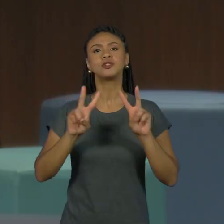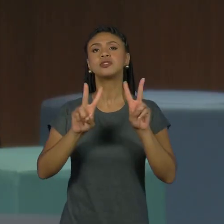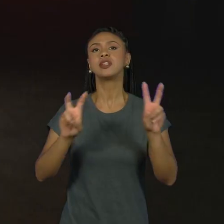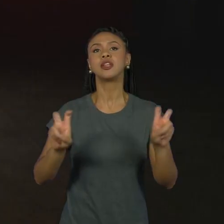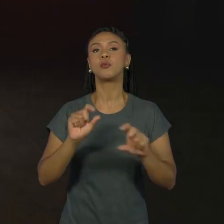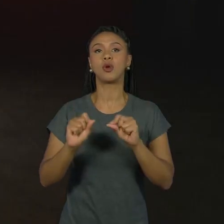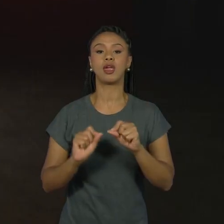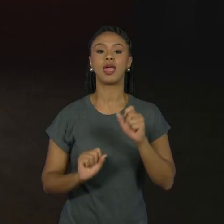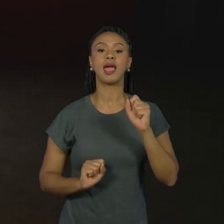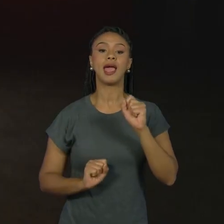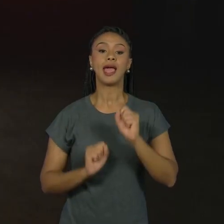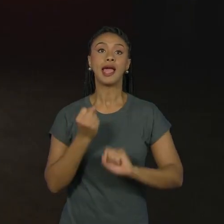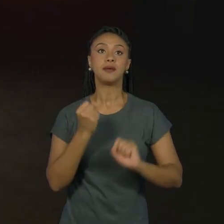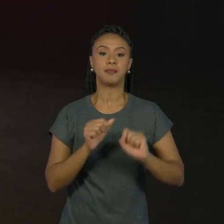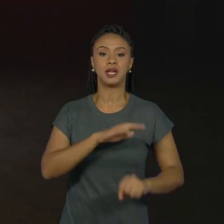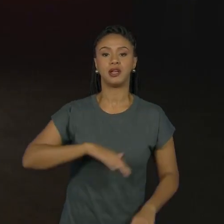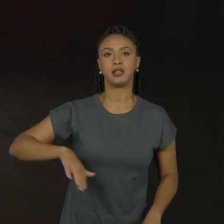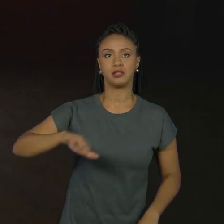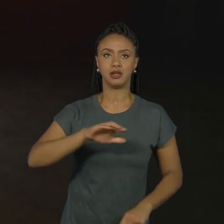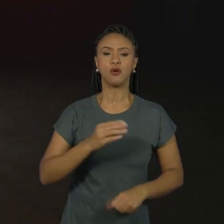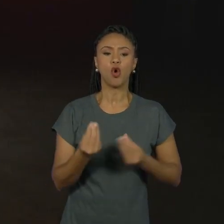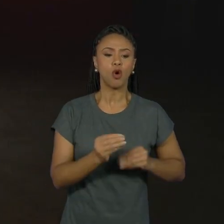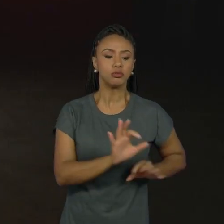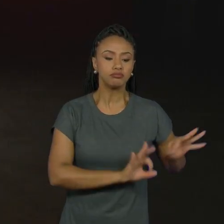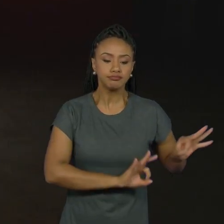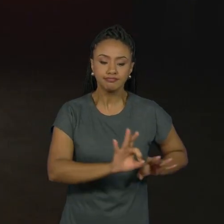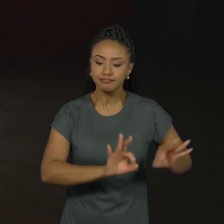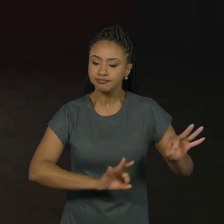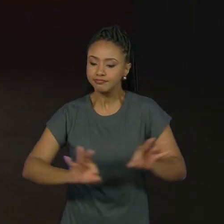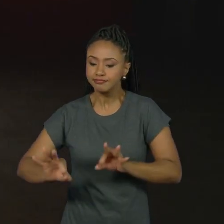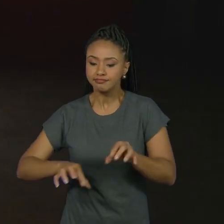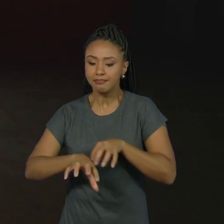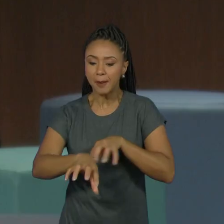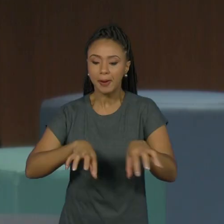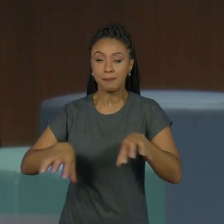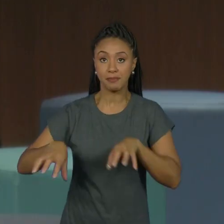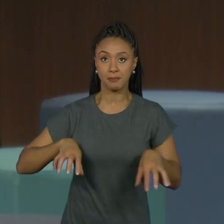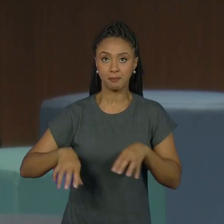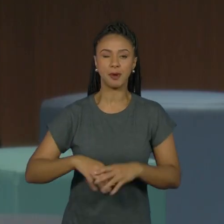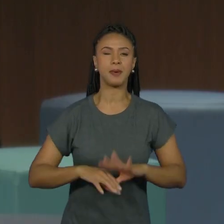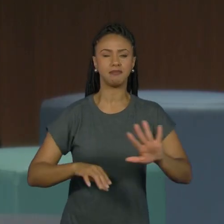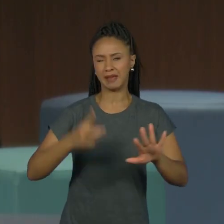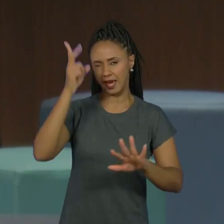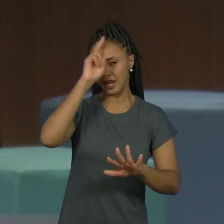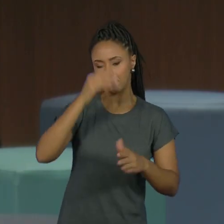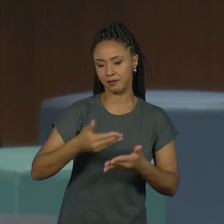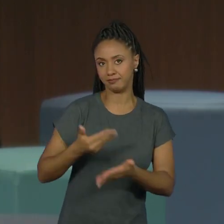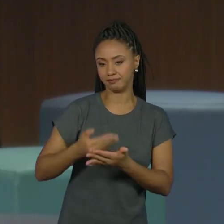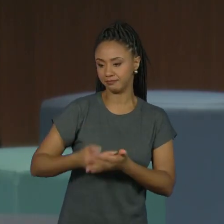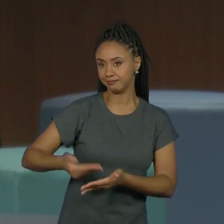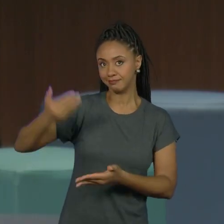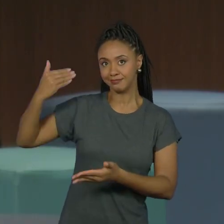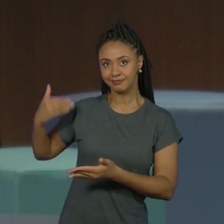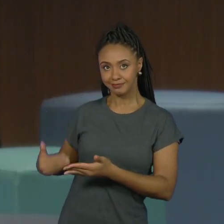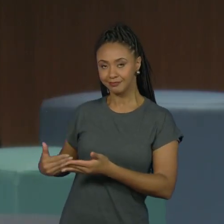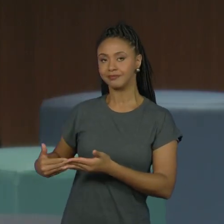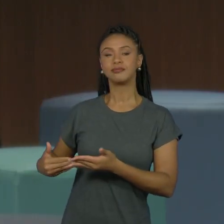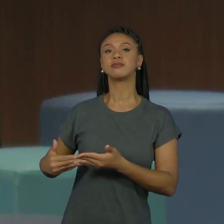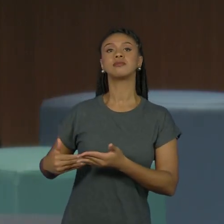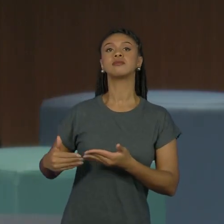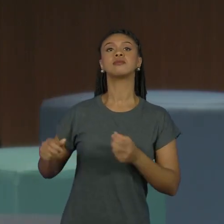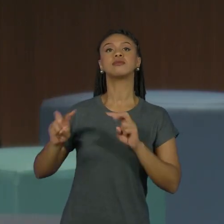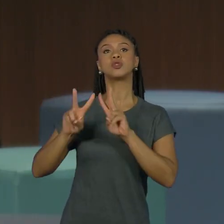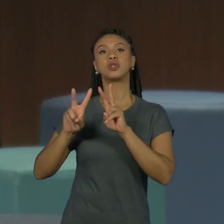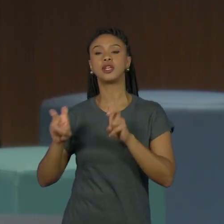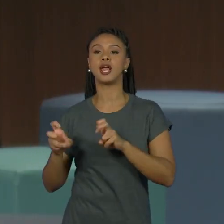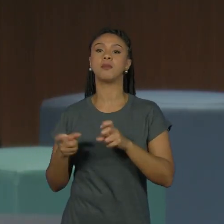arquitetura corporativa. Só para a gente relembrar, na aula anterior a gente esgotou o conteúdo a respeito de